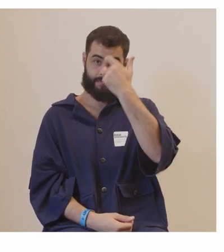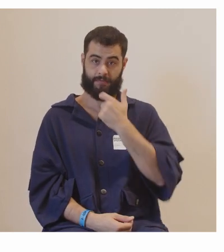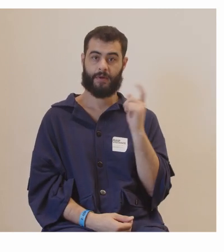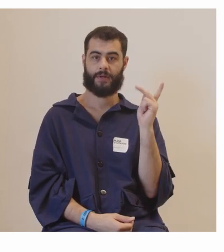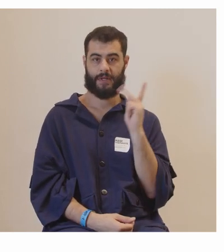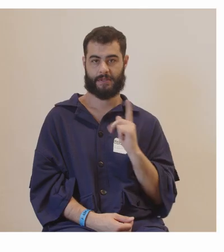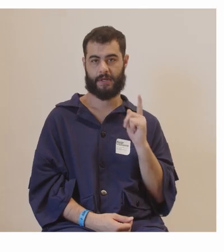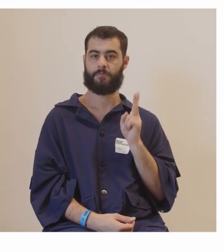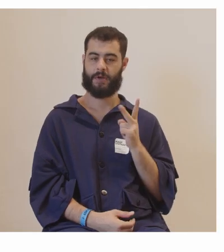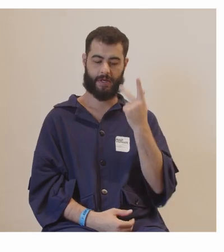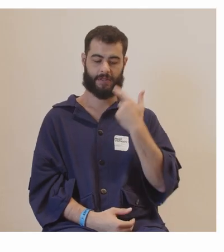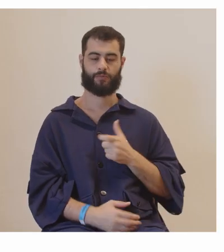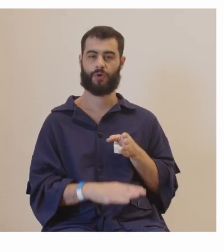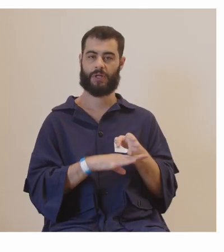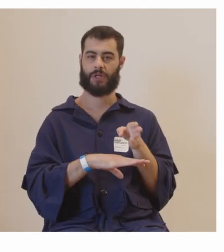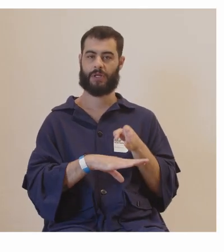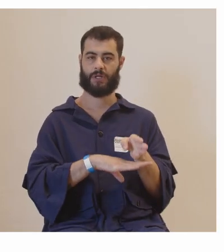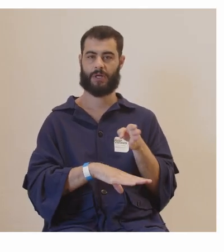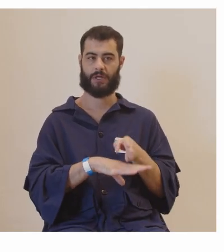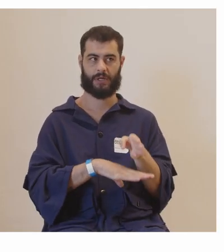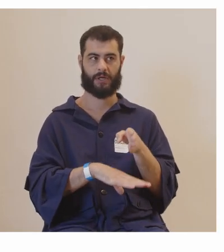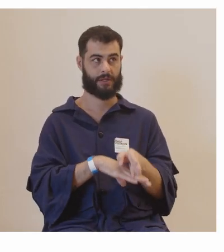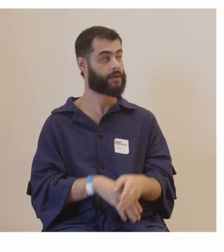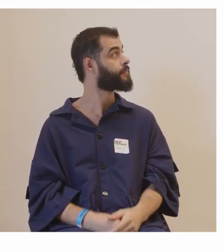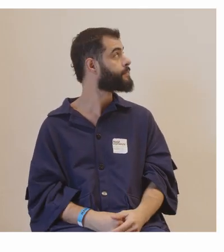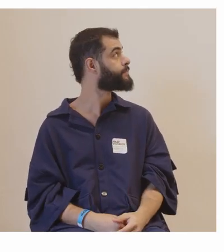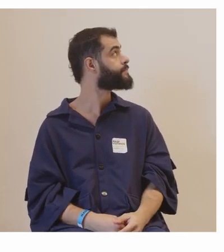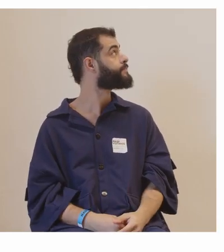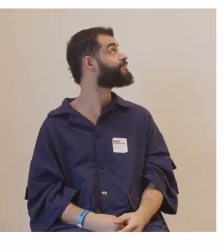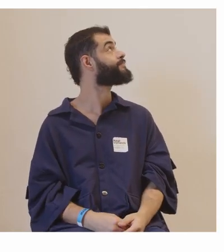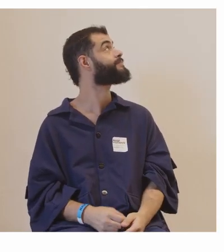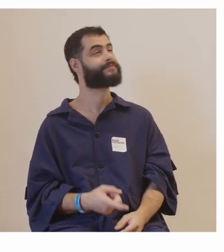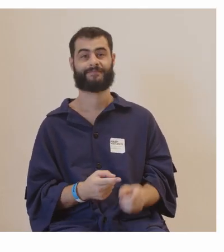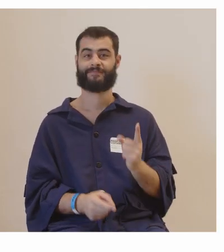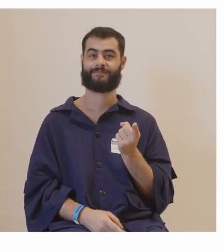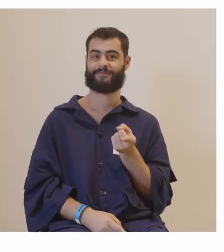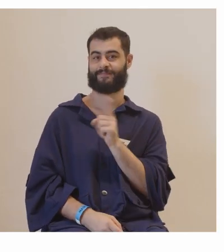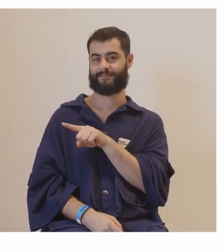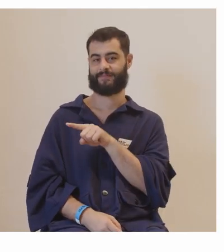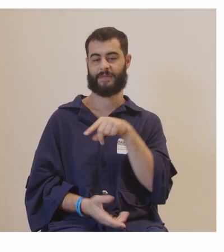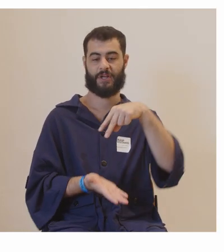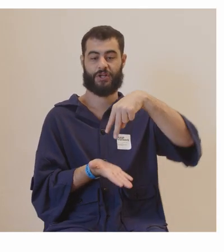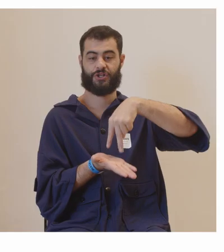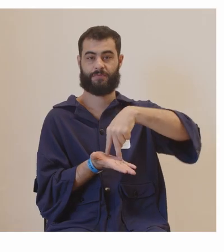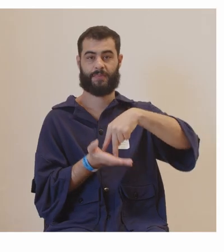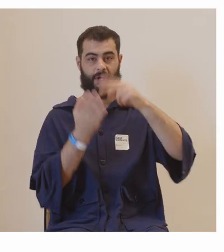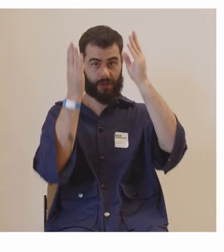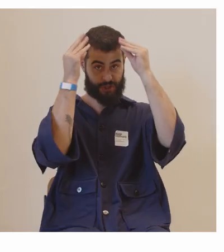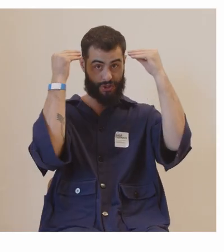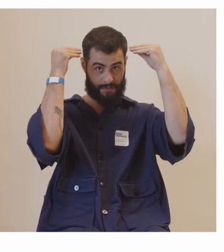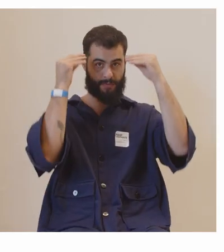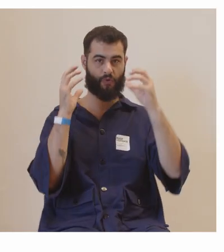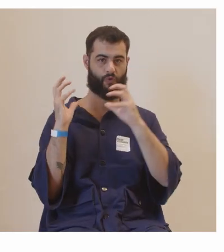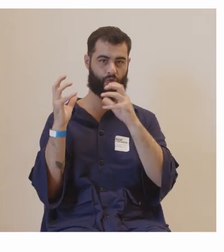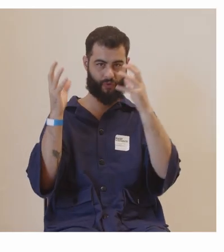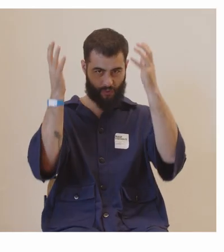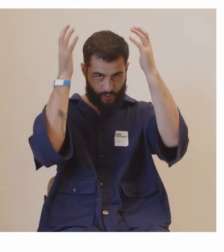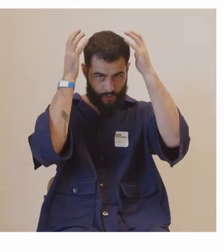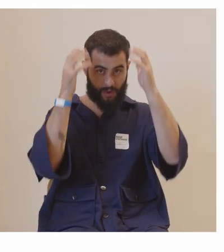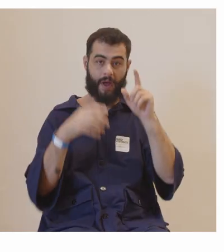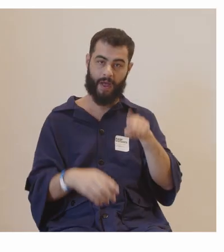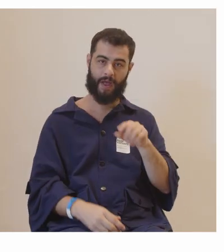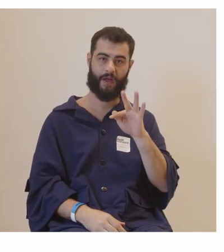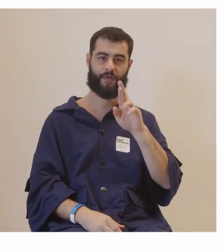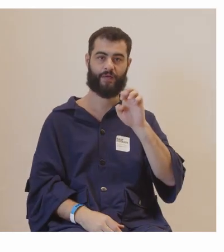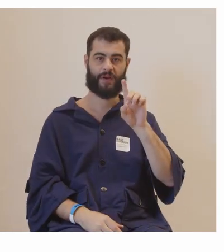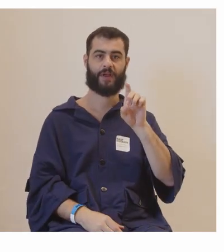esse ambiente, e de pé ali, né, de chapéu de coco preto, etc., é o Frédéric Basile, né, e